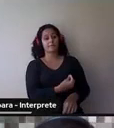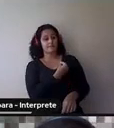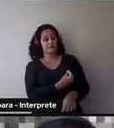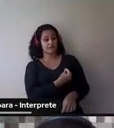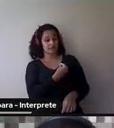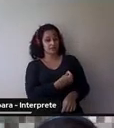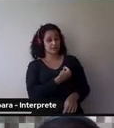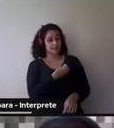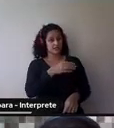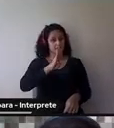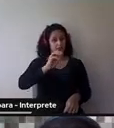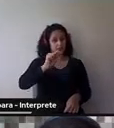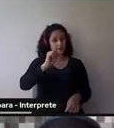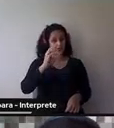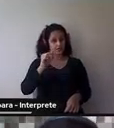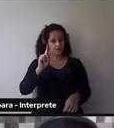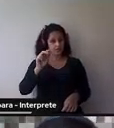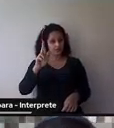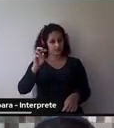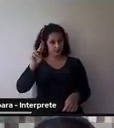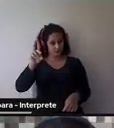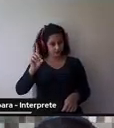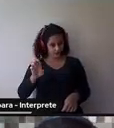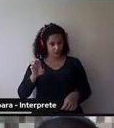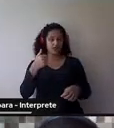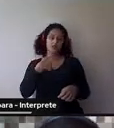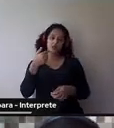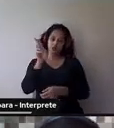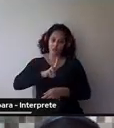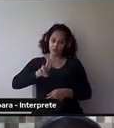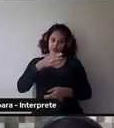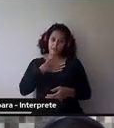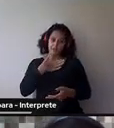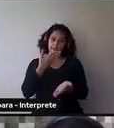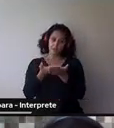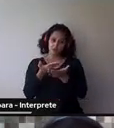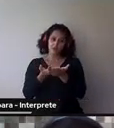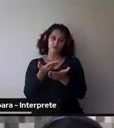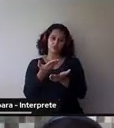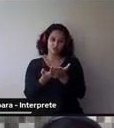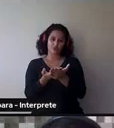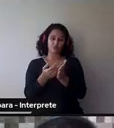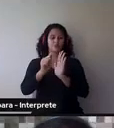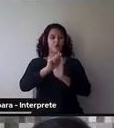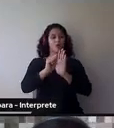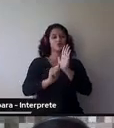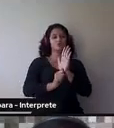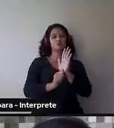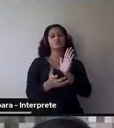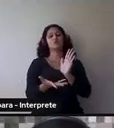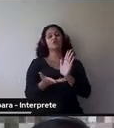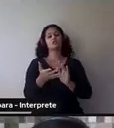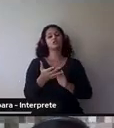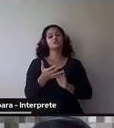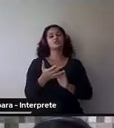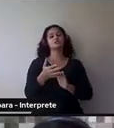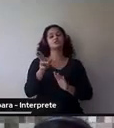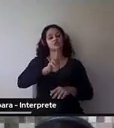foi utilizado no meu estudo, e é o algoritmo genérico de produção de conjuntos de regra. Ele